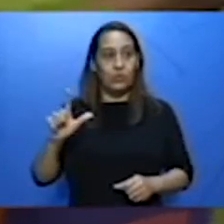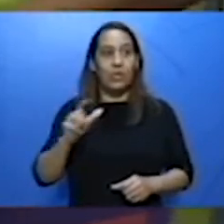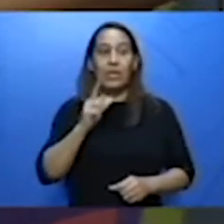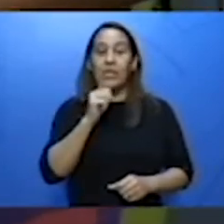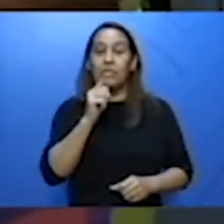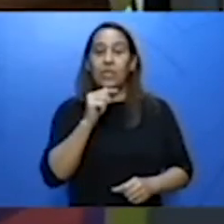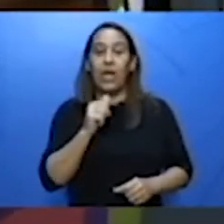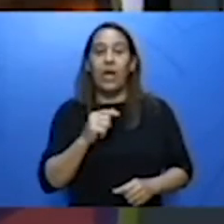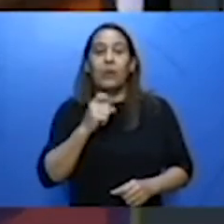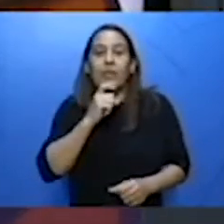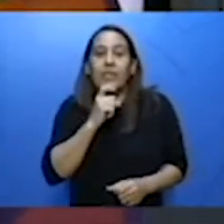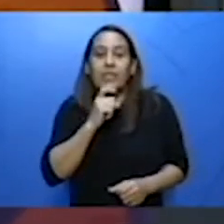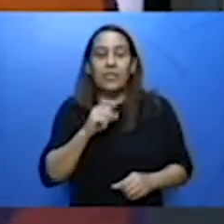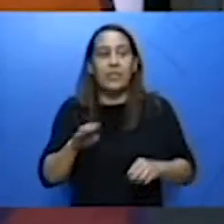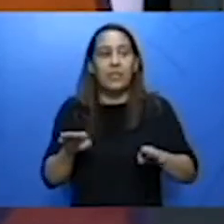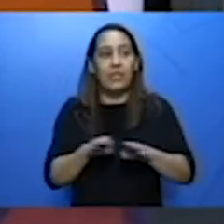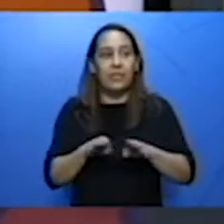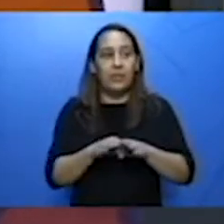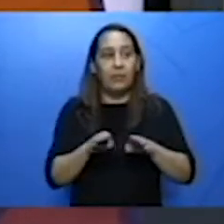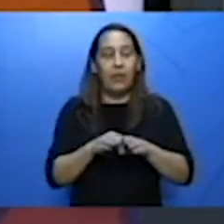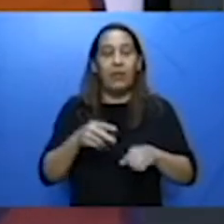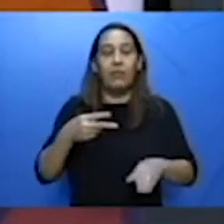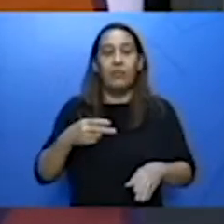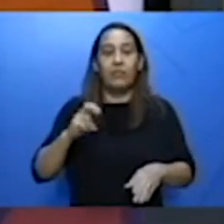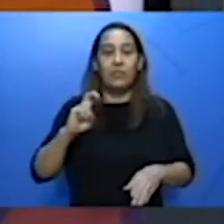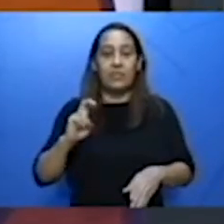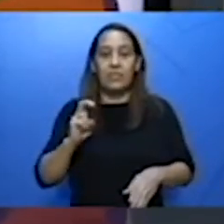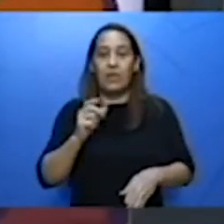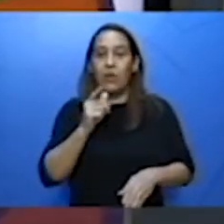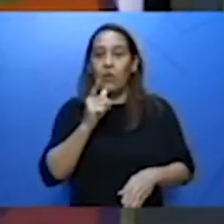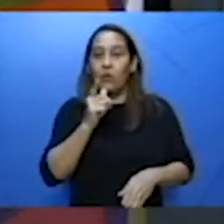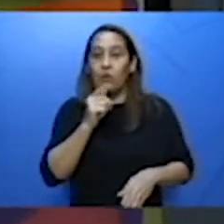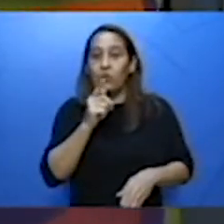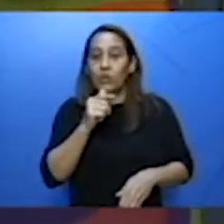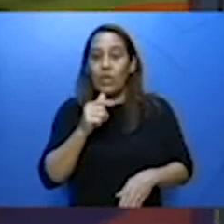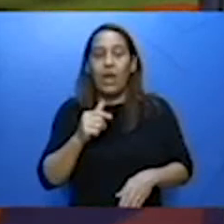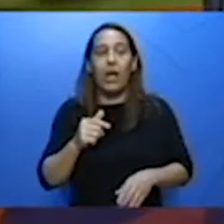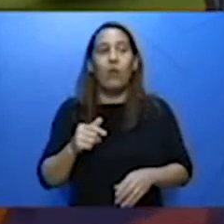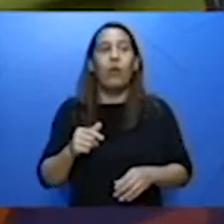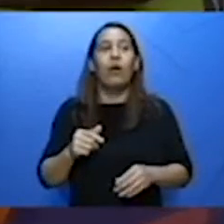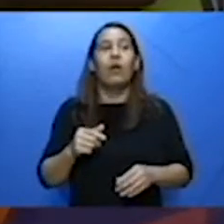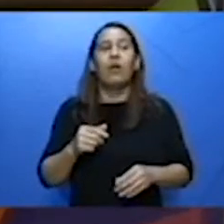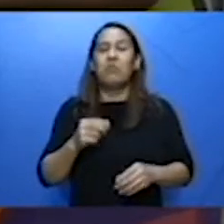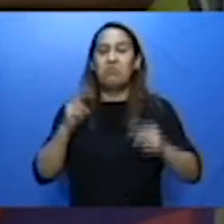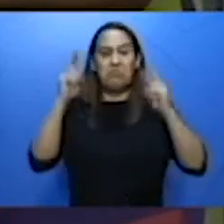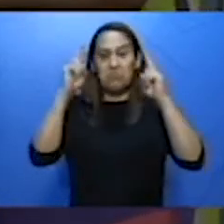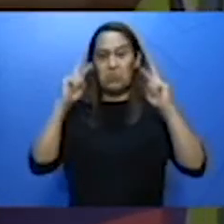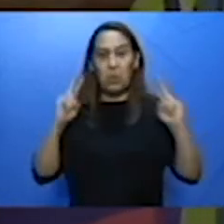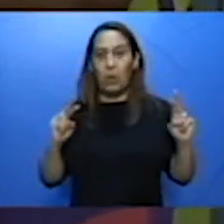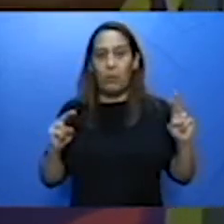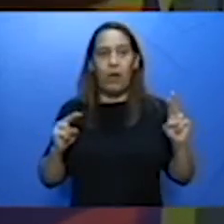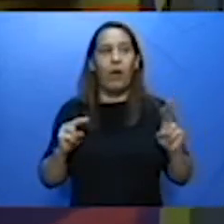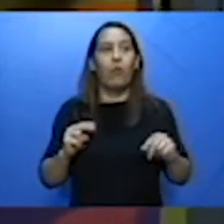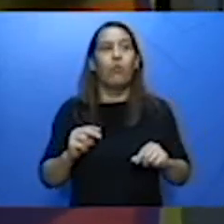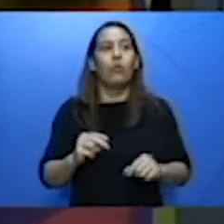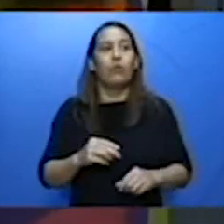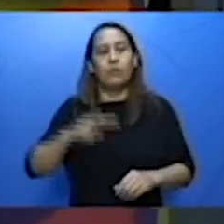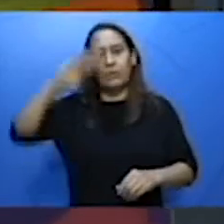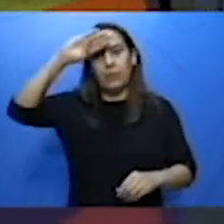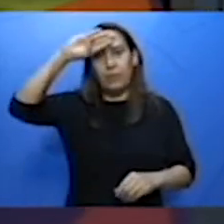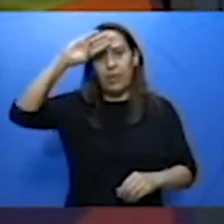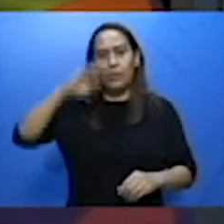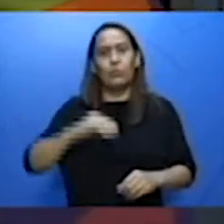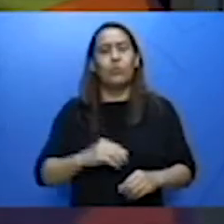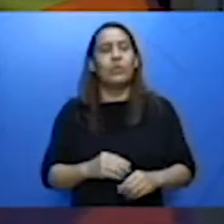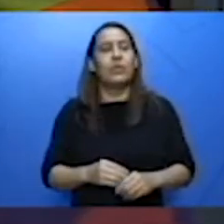temperatura ambiente. Ela pegou 18 litros de água gelada mais 25 litros de água